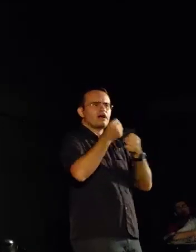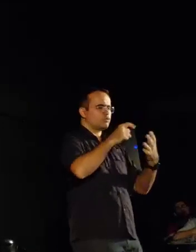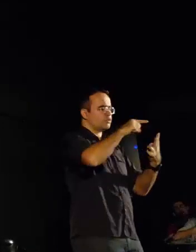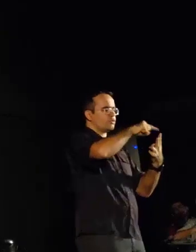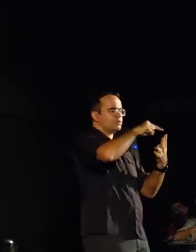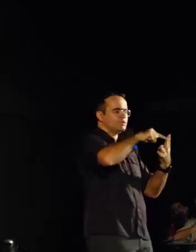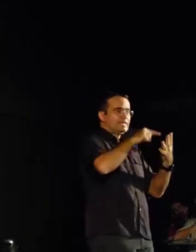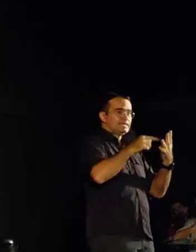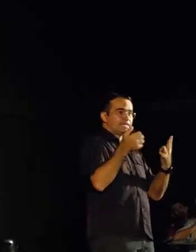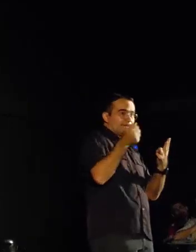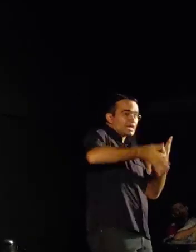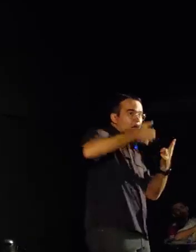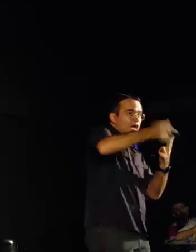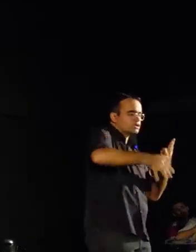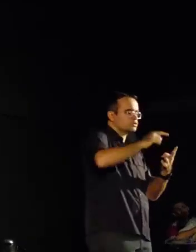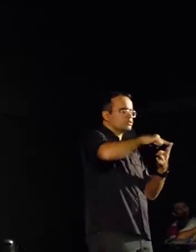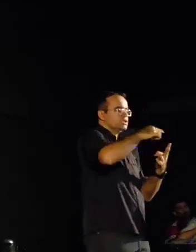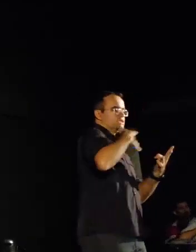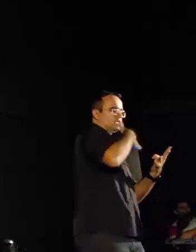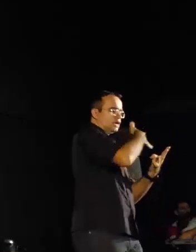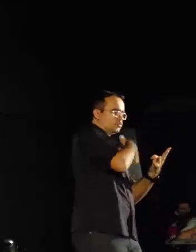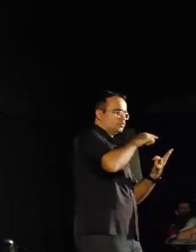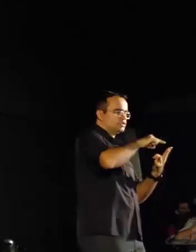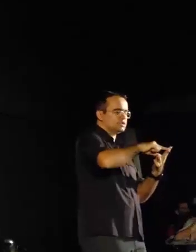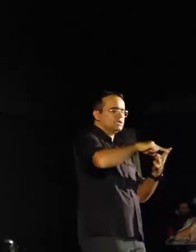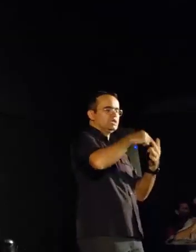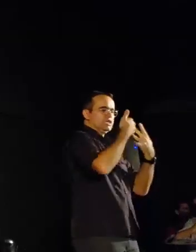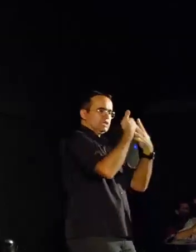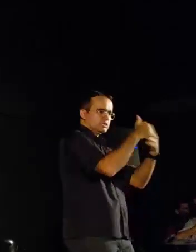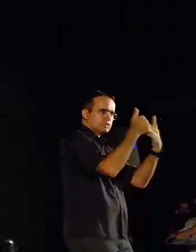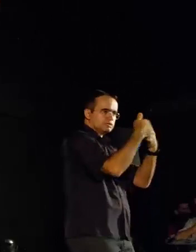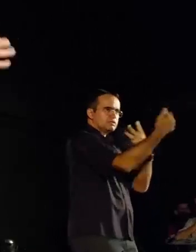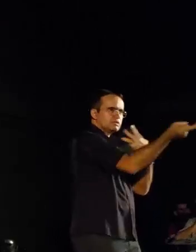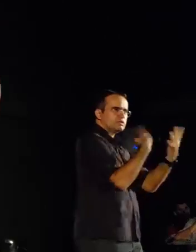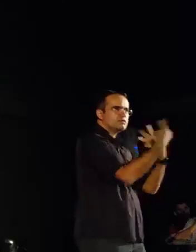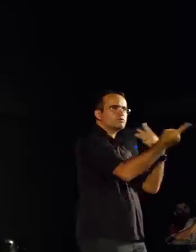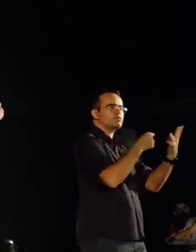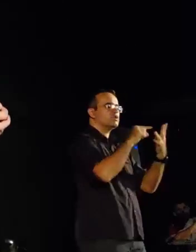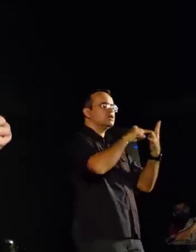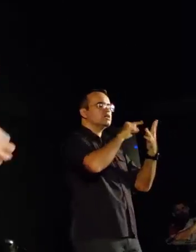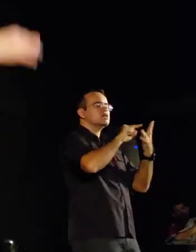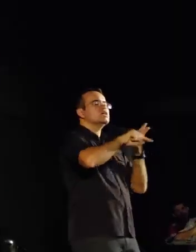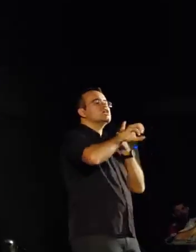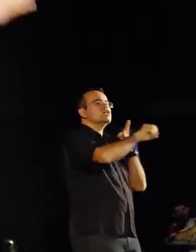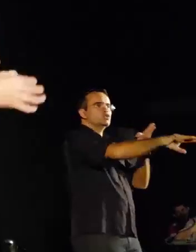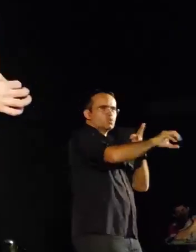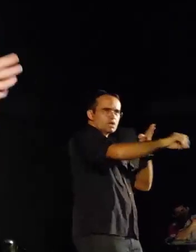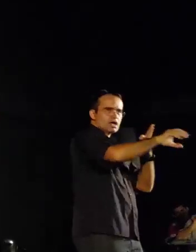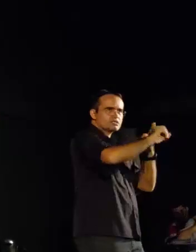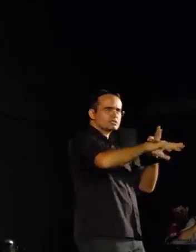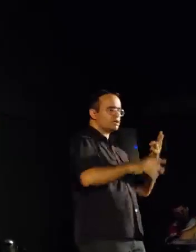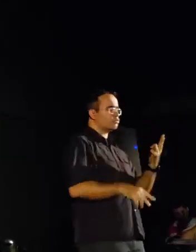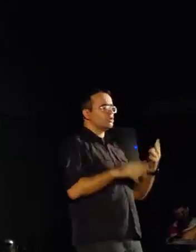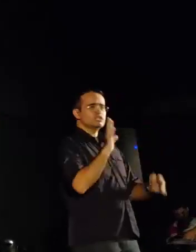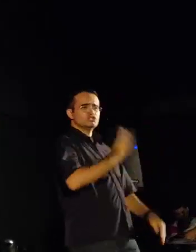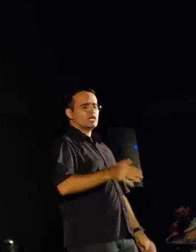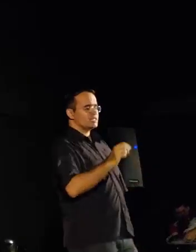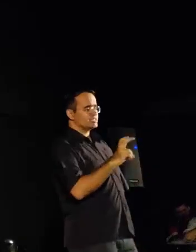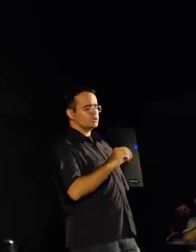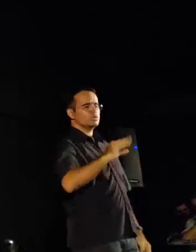saúde, transporte, educação. Pelo menos metade do salário dessa família é corroído por